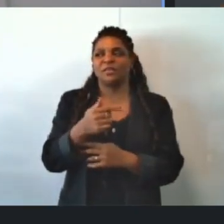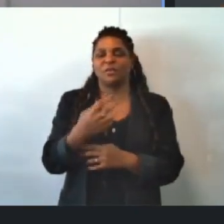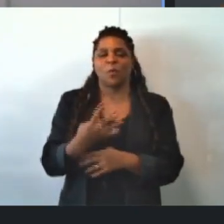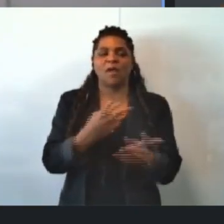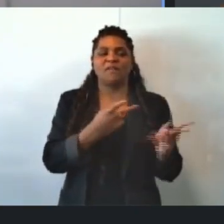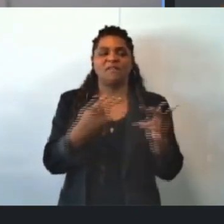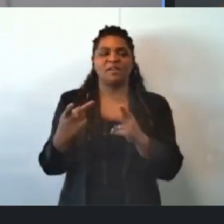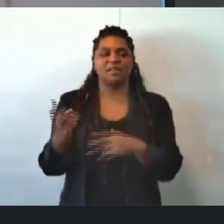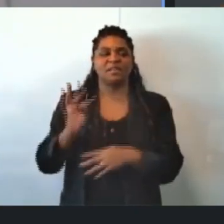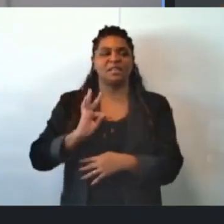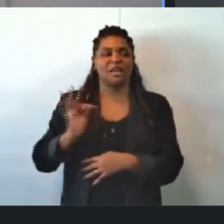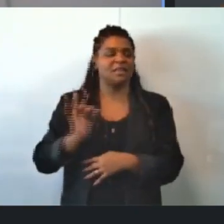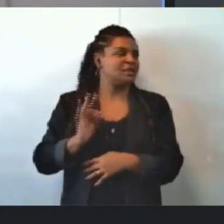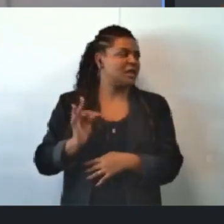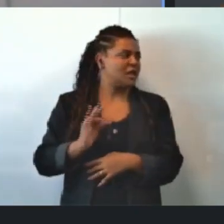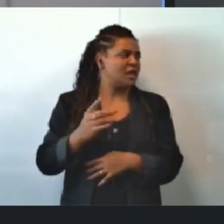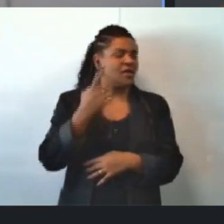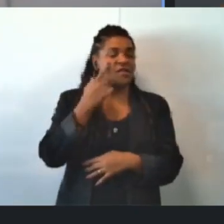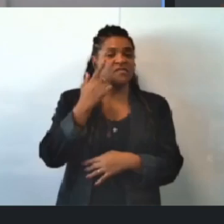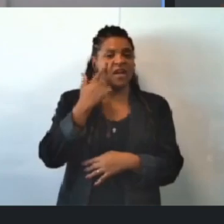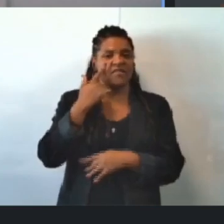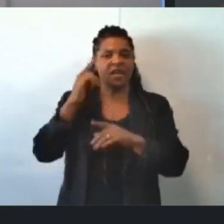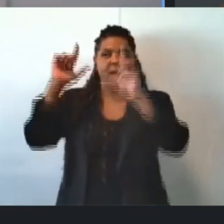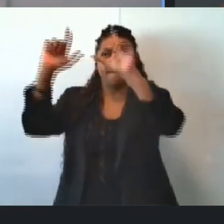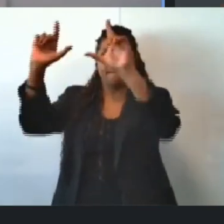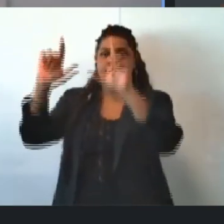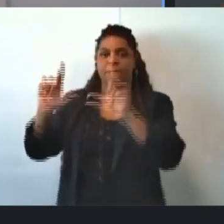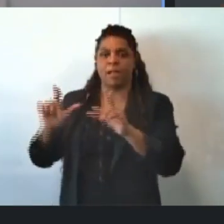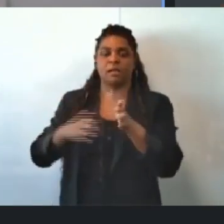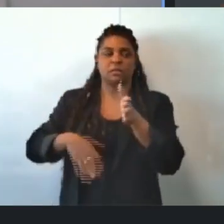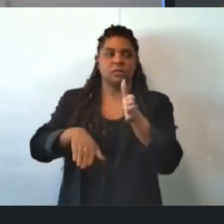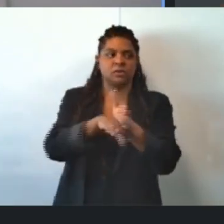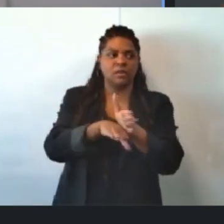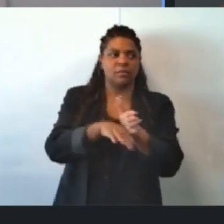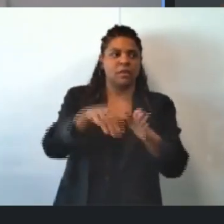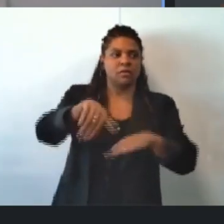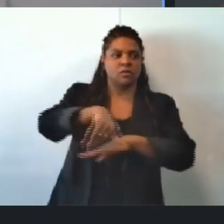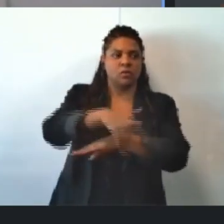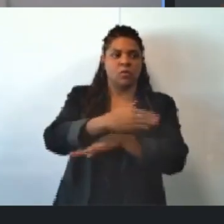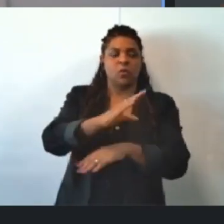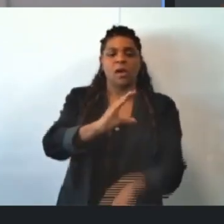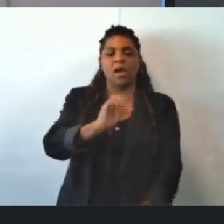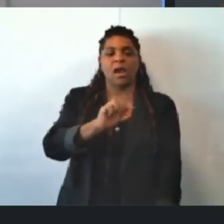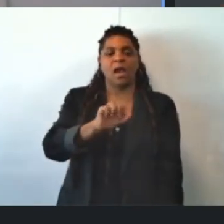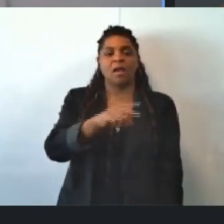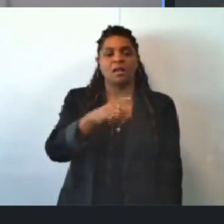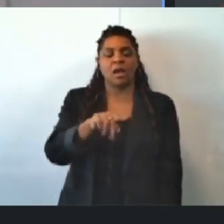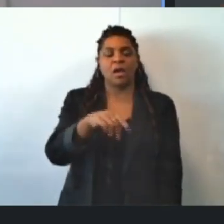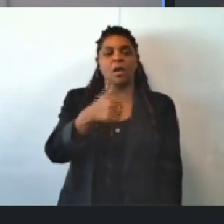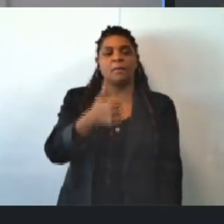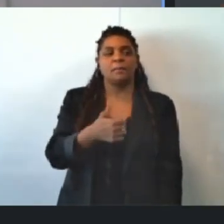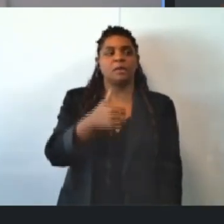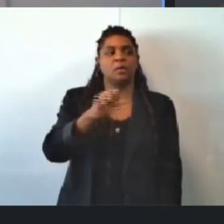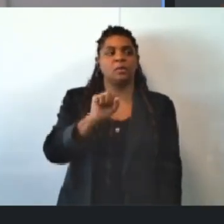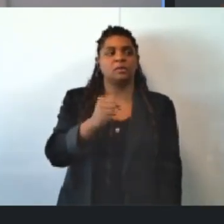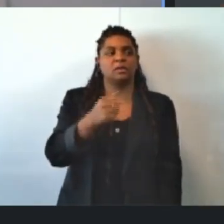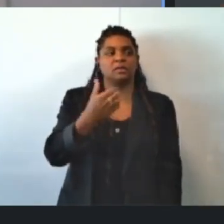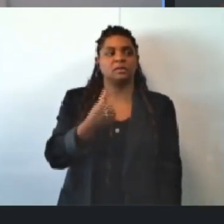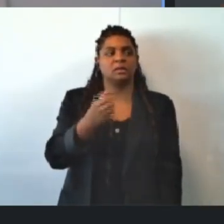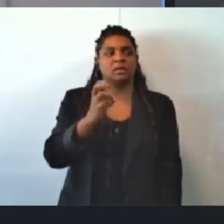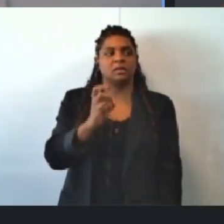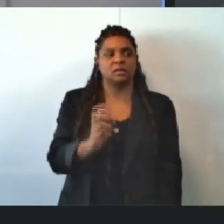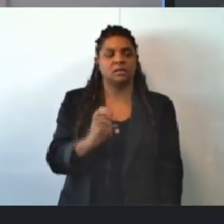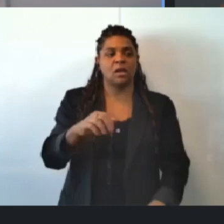Verificar a instalação de placa de estacionamento proibido na rua Canaã, número 865, esquina com a rua Maria Macedo, no